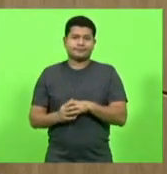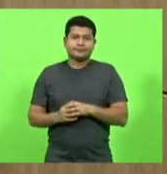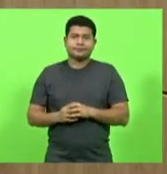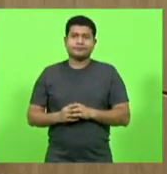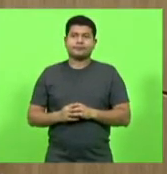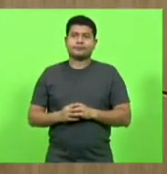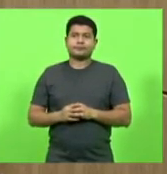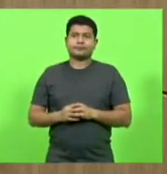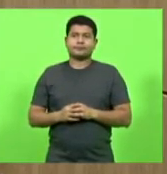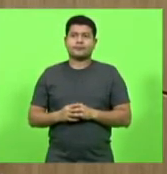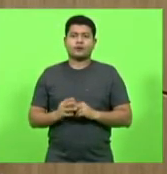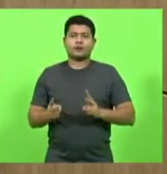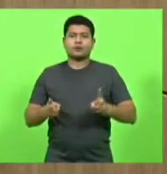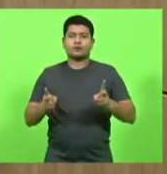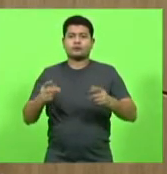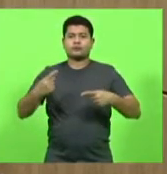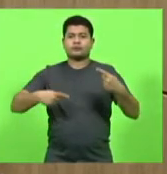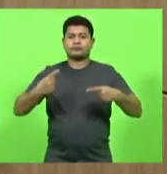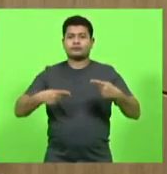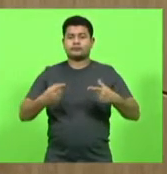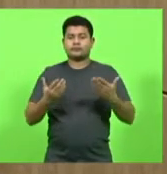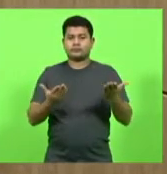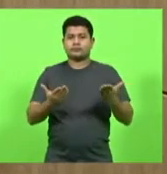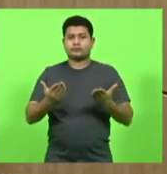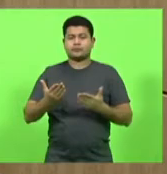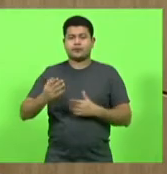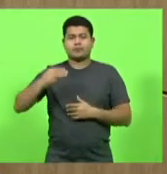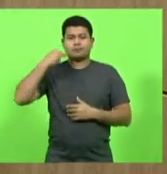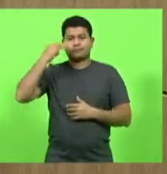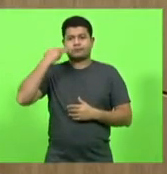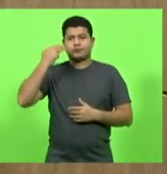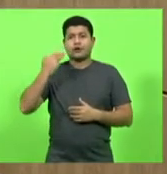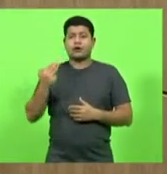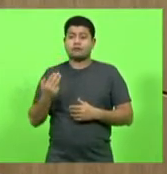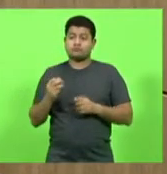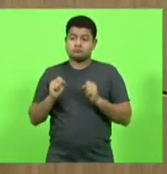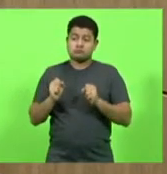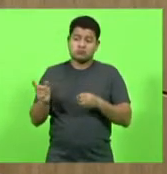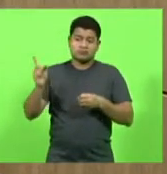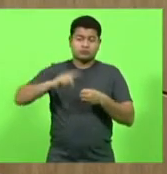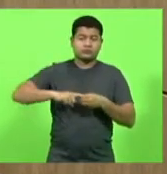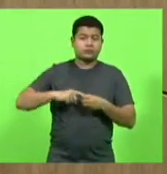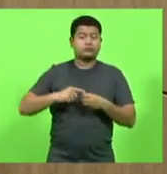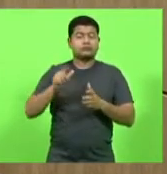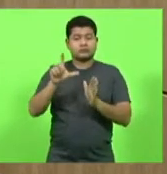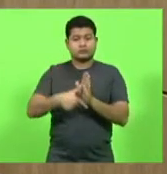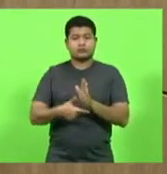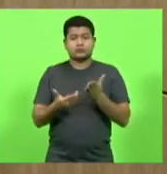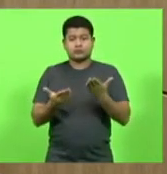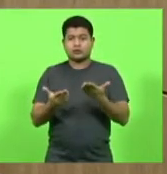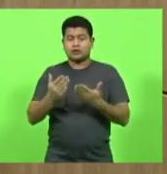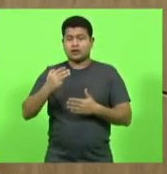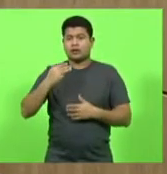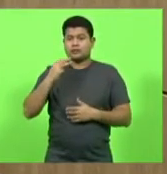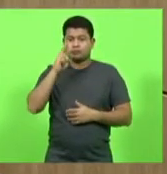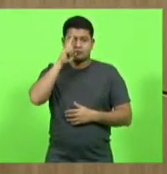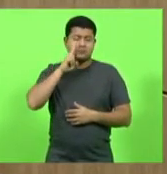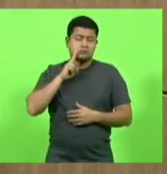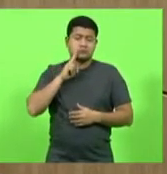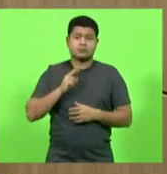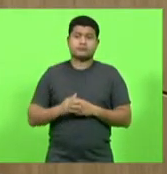Ainda para discutir a matéria, com a palavra, o deputado Márcio Machado. Na sequência, a gente oportuniza o deputado Ivan Nats, se ele conseguir restabelecer o sinal.